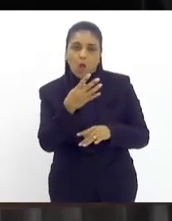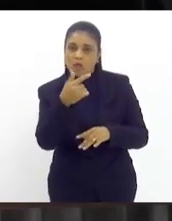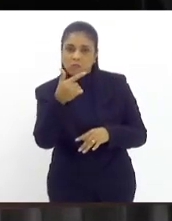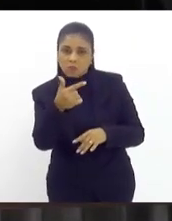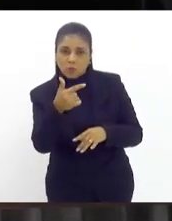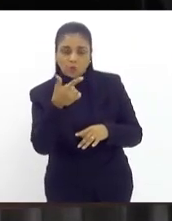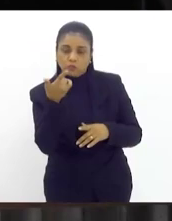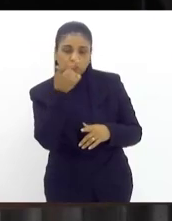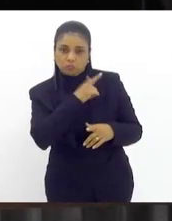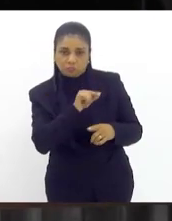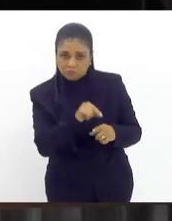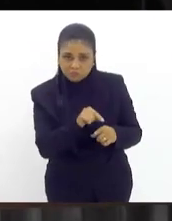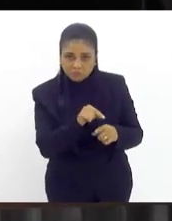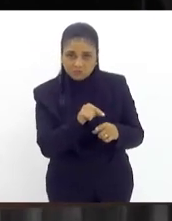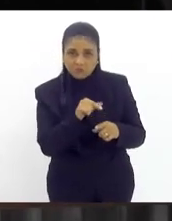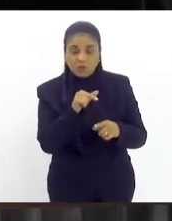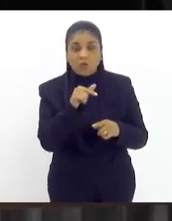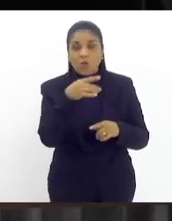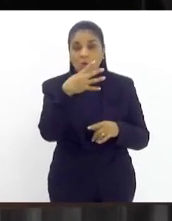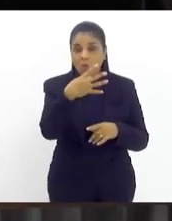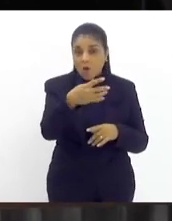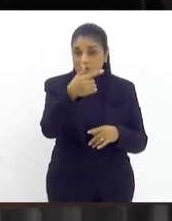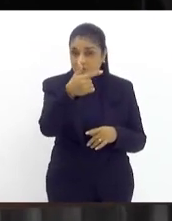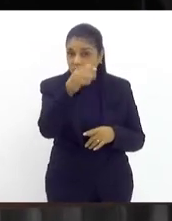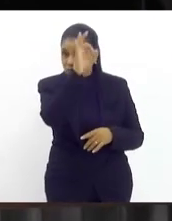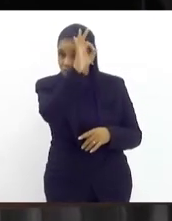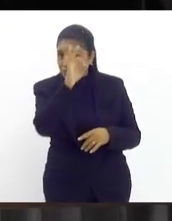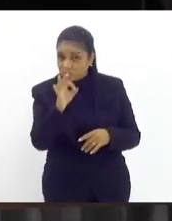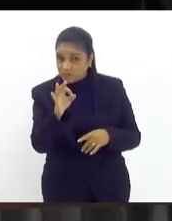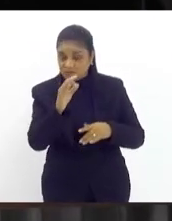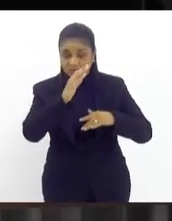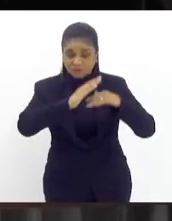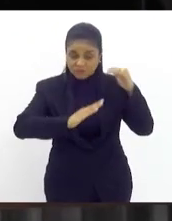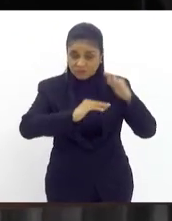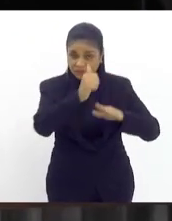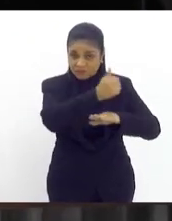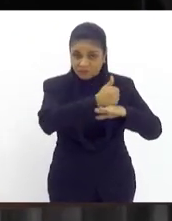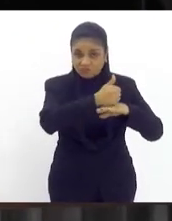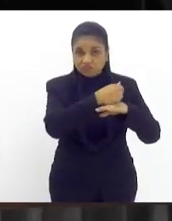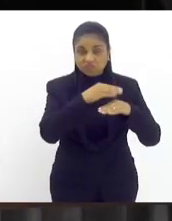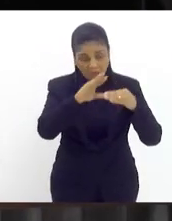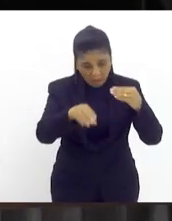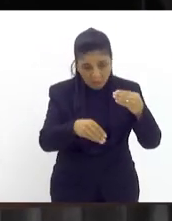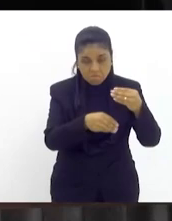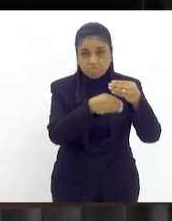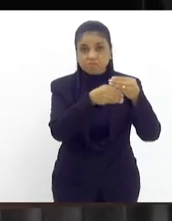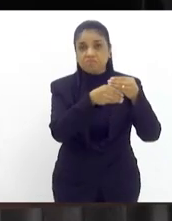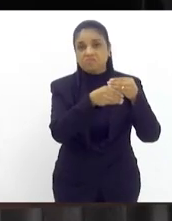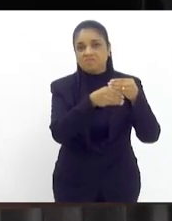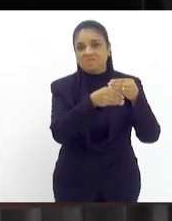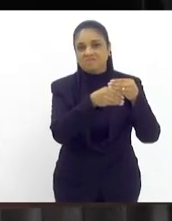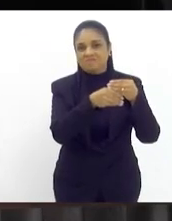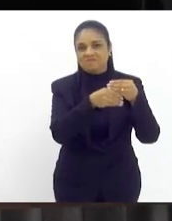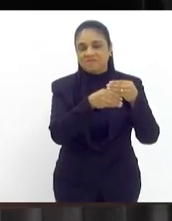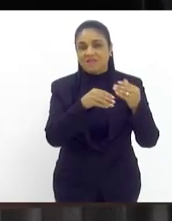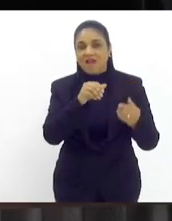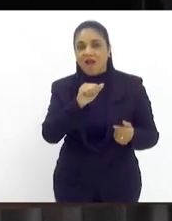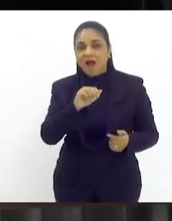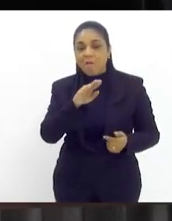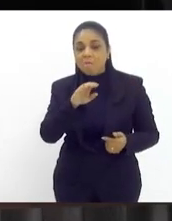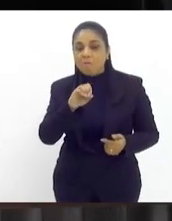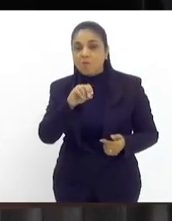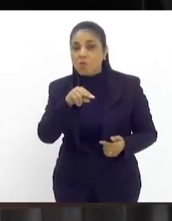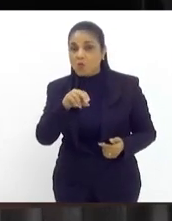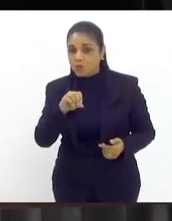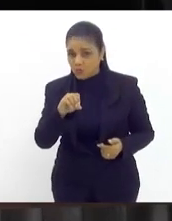42% da categoria vai ter algum tipo de abono para ser